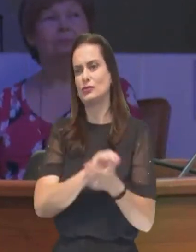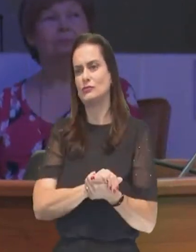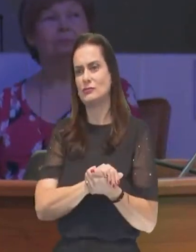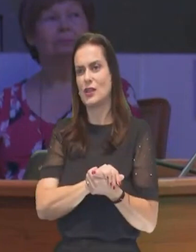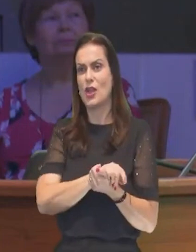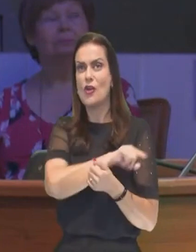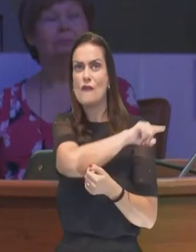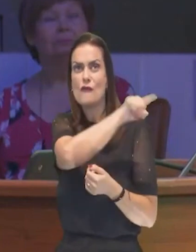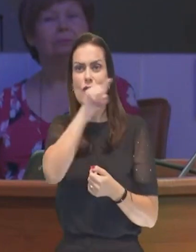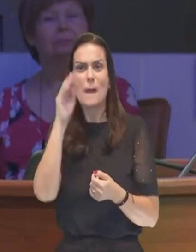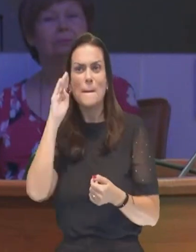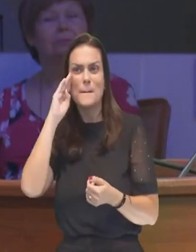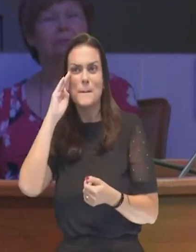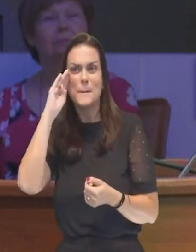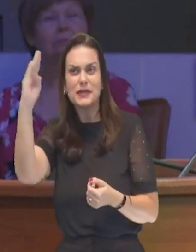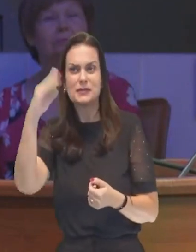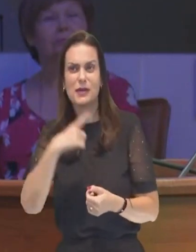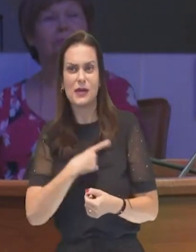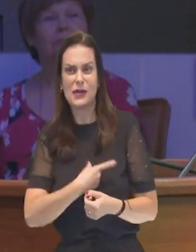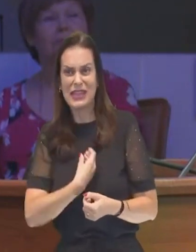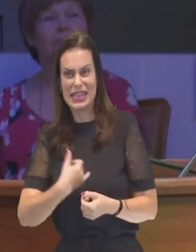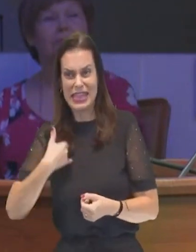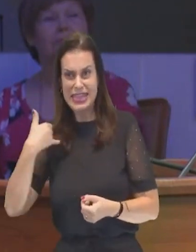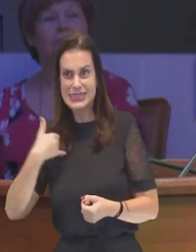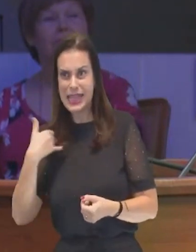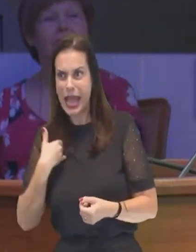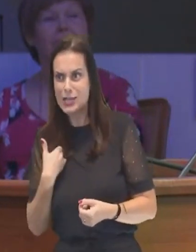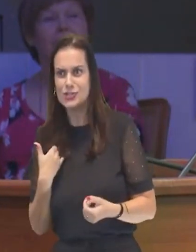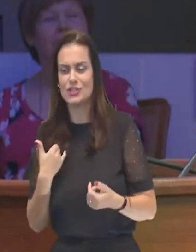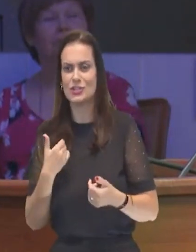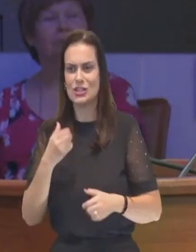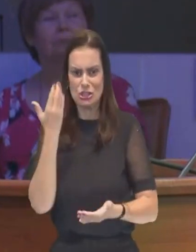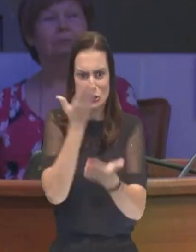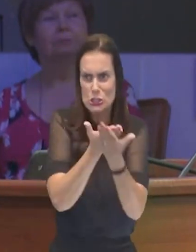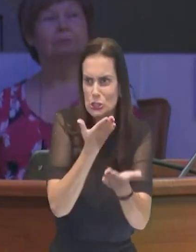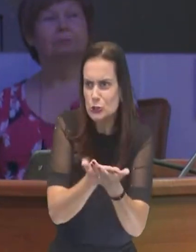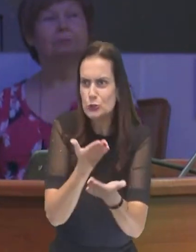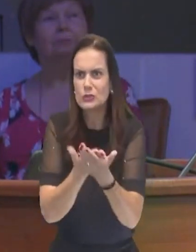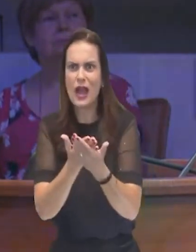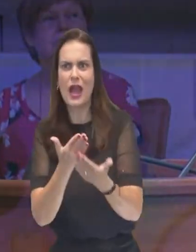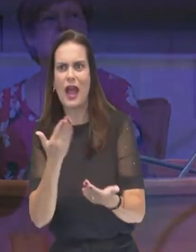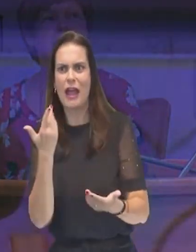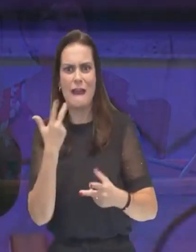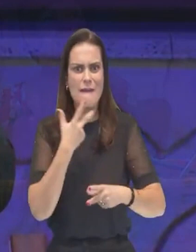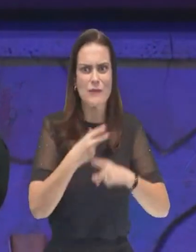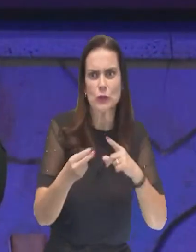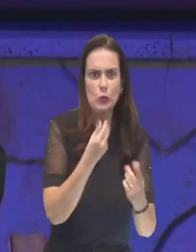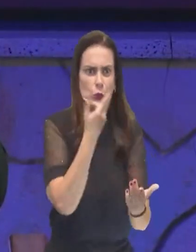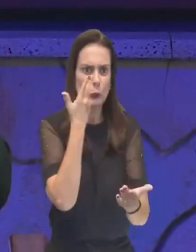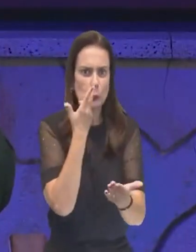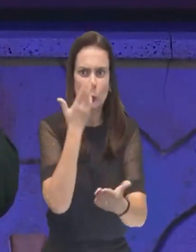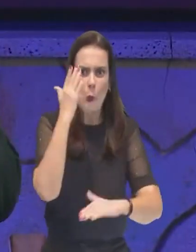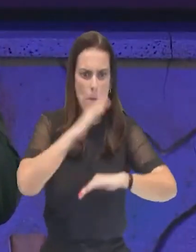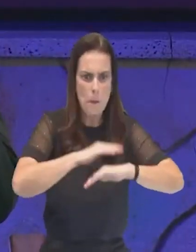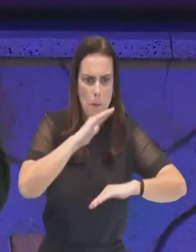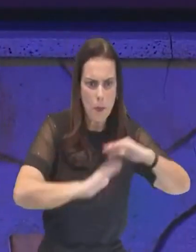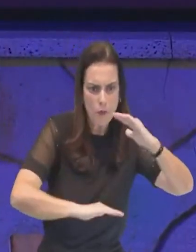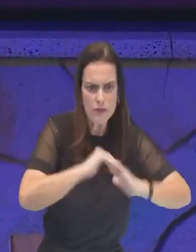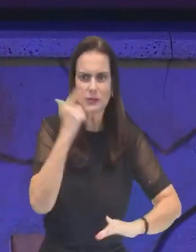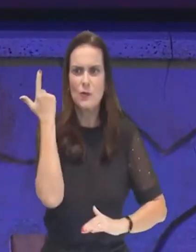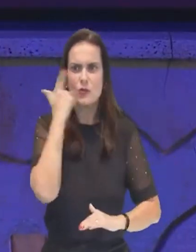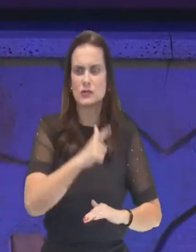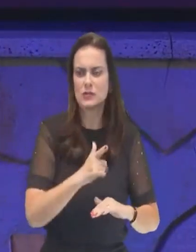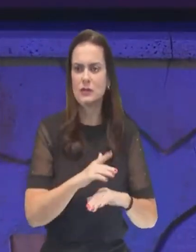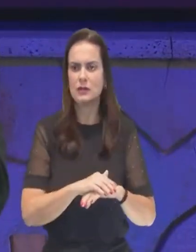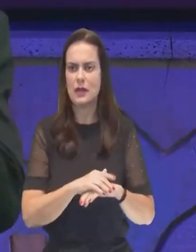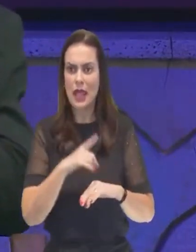estão, principalmente vocês que estão nessa fase de conquistas, quando tem tantas propostas para se desviar